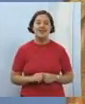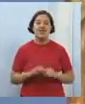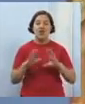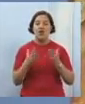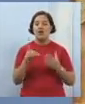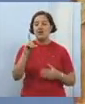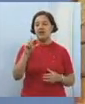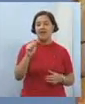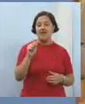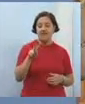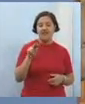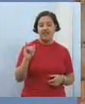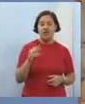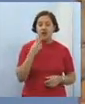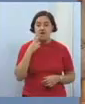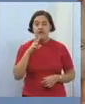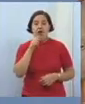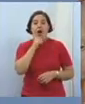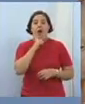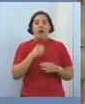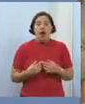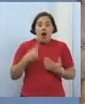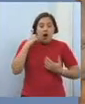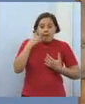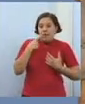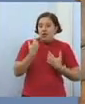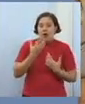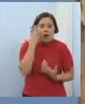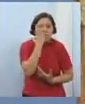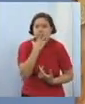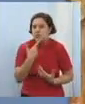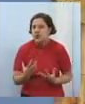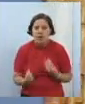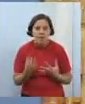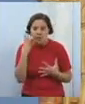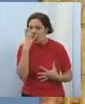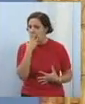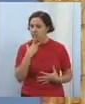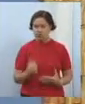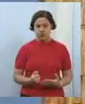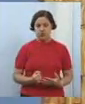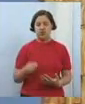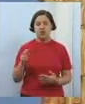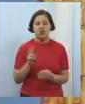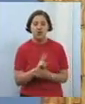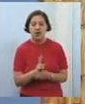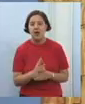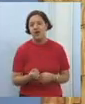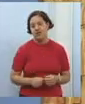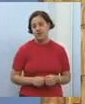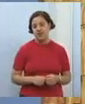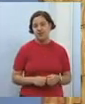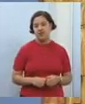Quando Davi viu aquela moça, ele ficou doido. O guarda trouxe. Trouxe, e a repreensão dele foi severa.